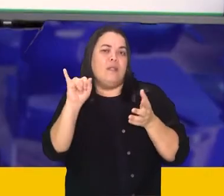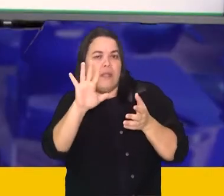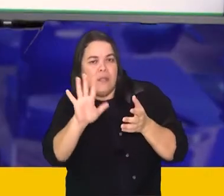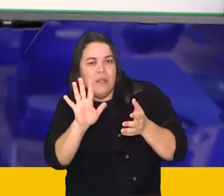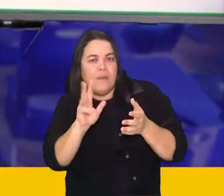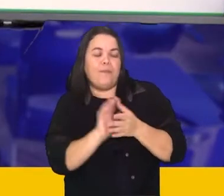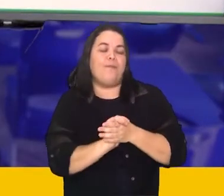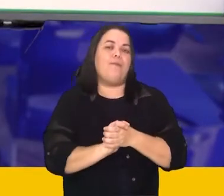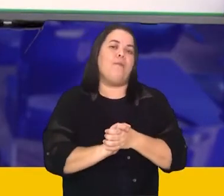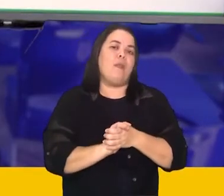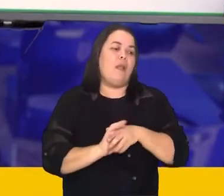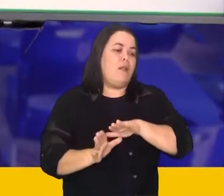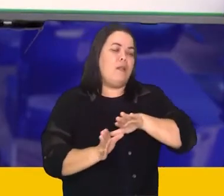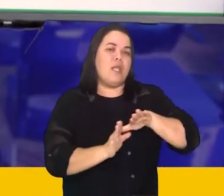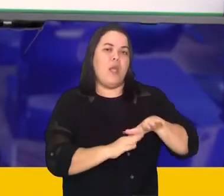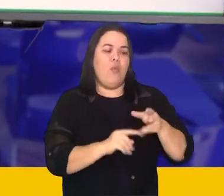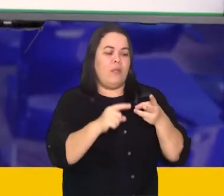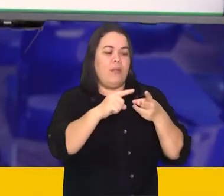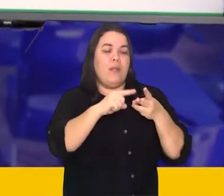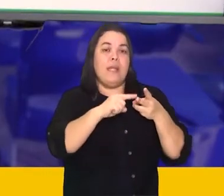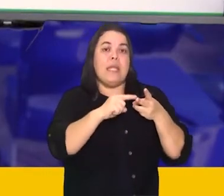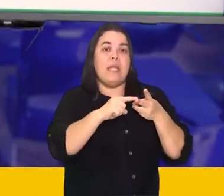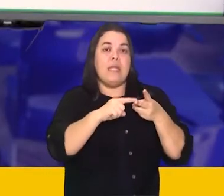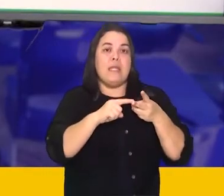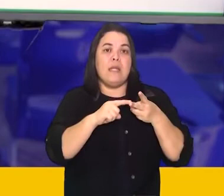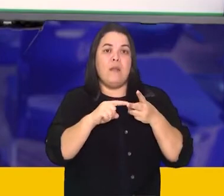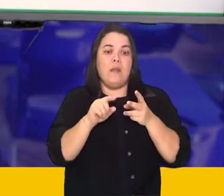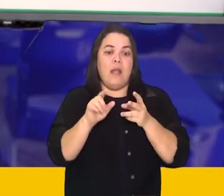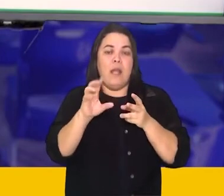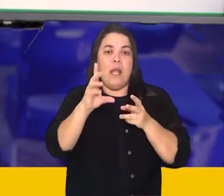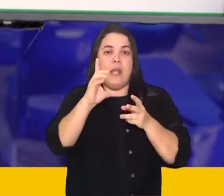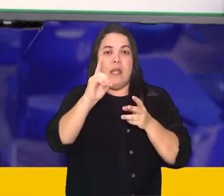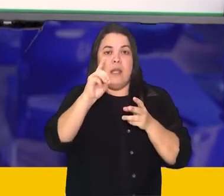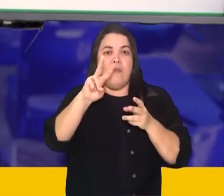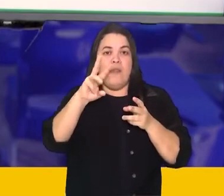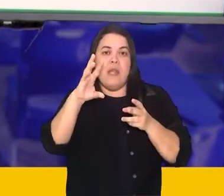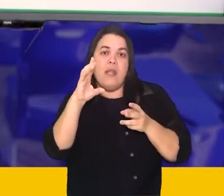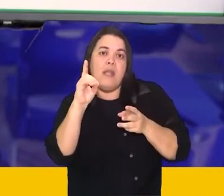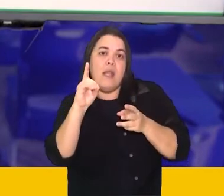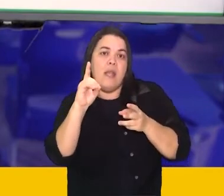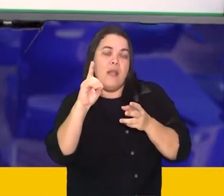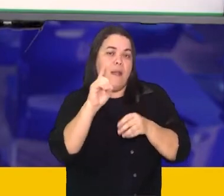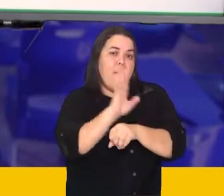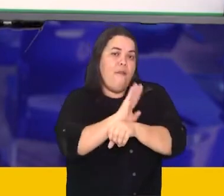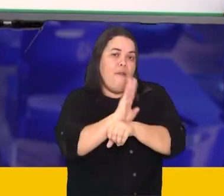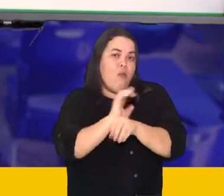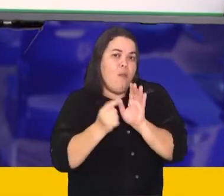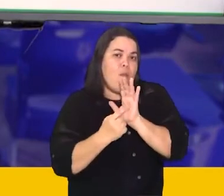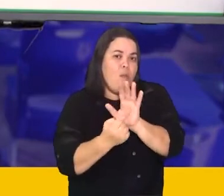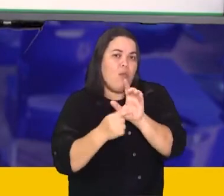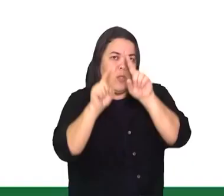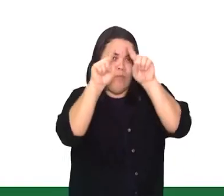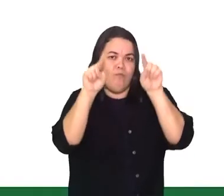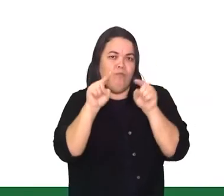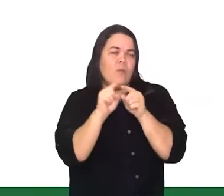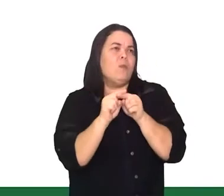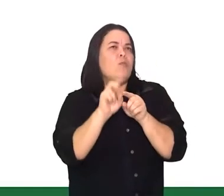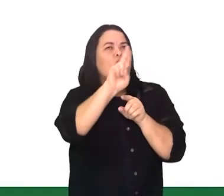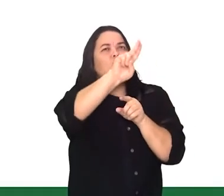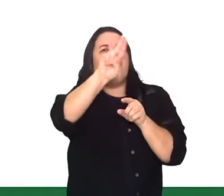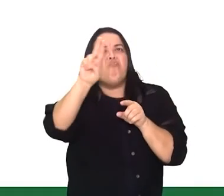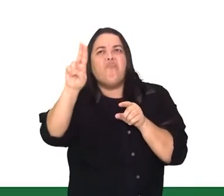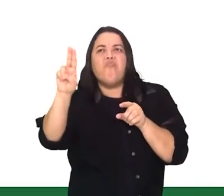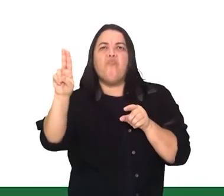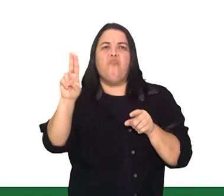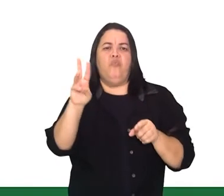capa do DVD, na aula anterior, nós tínhamos o título Um Tira no Jardim da Infância. Então, a palavra tira